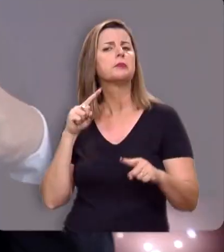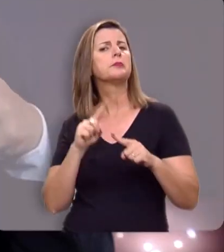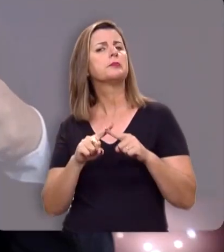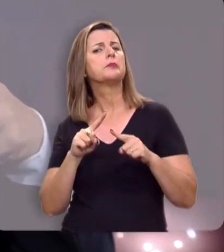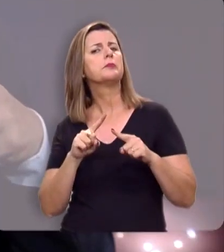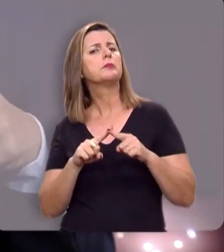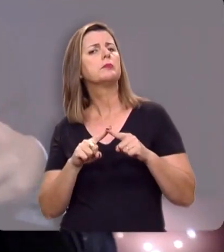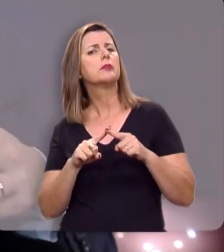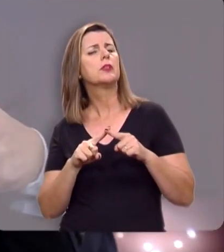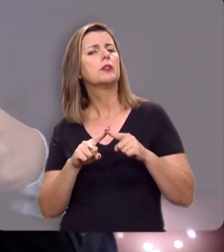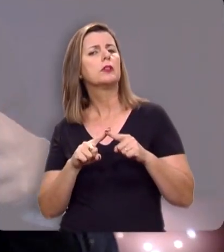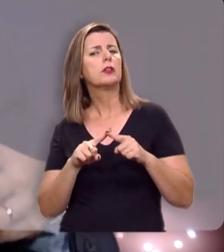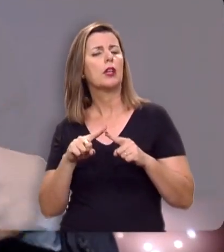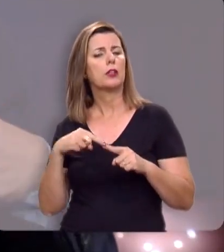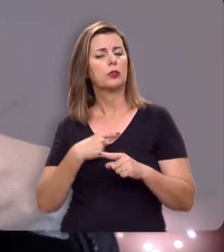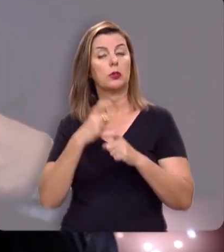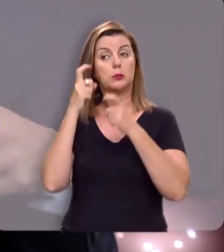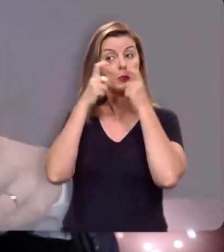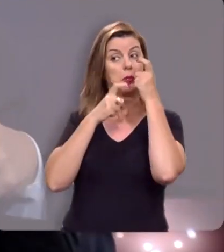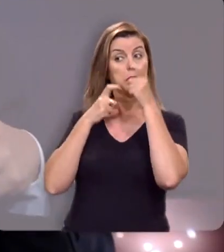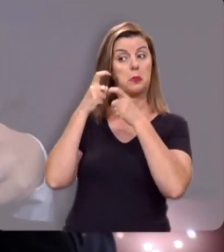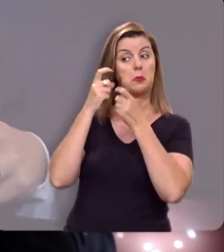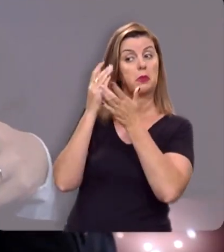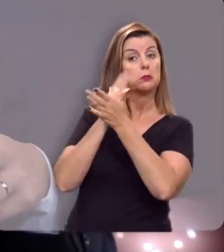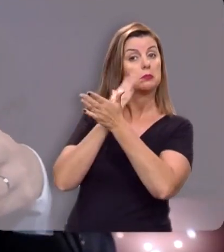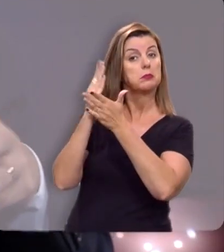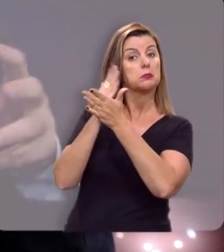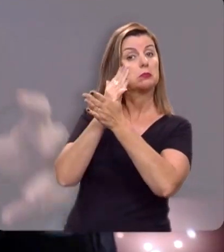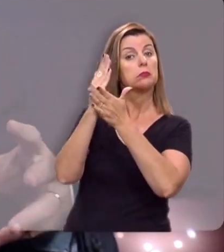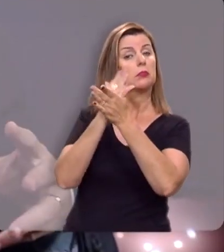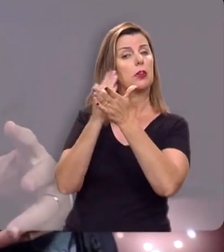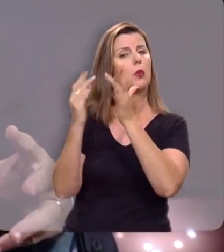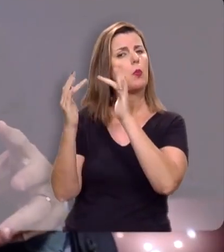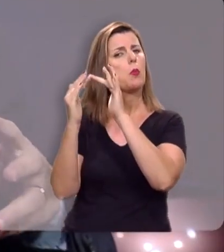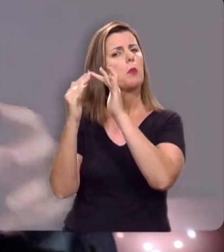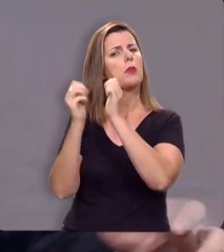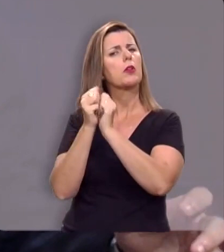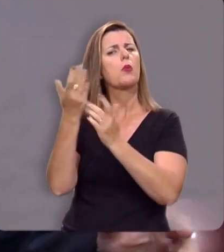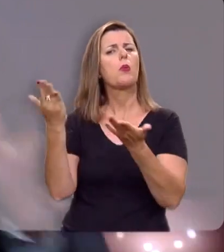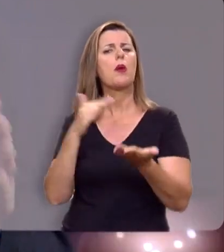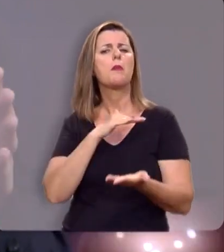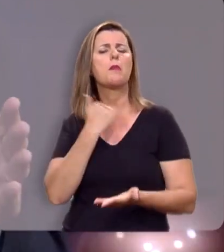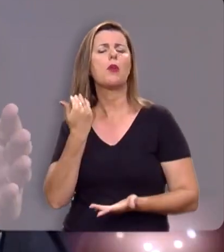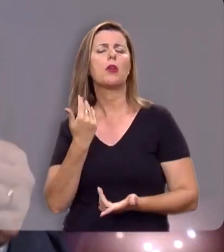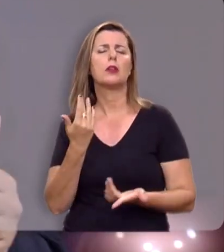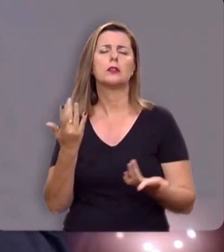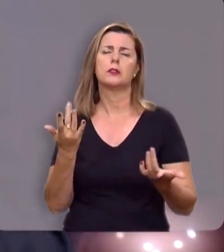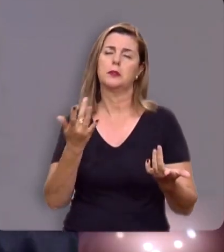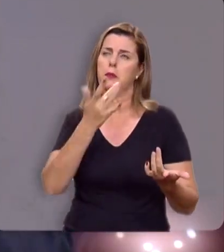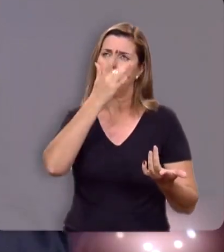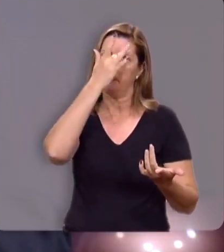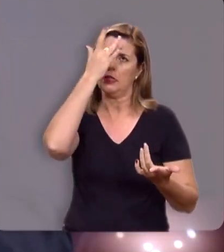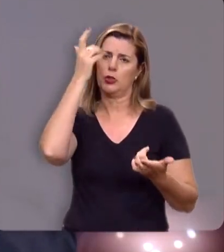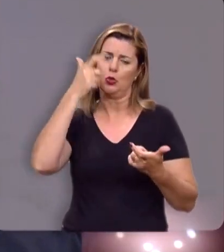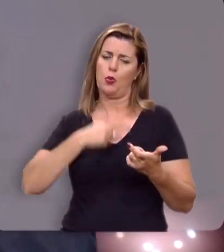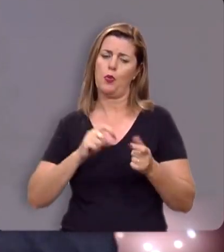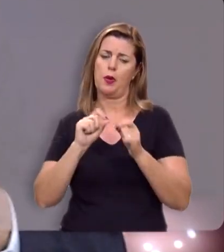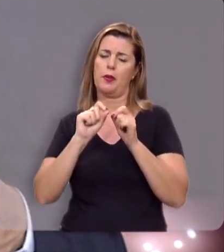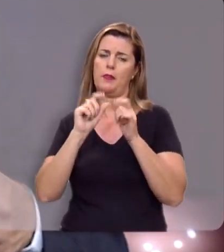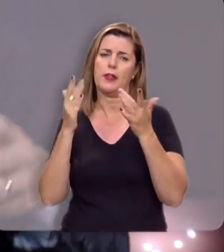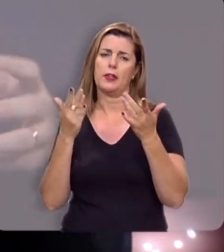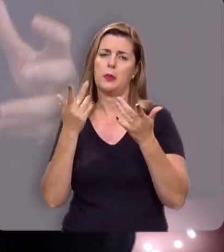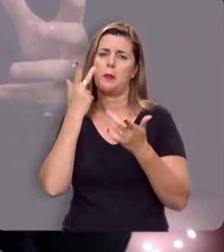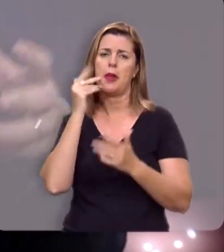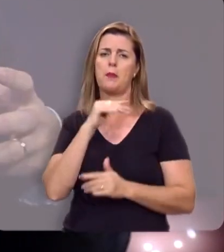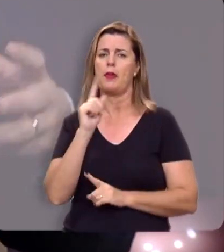eu disse, muitas das nossas preocupações, né, têm a ver com a morte. Porque o ser humano ele não foi criado para a morte.